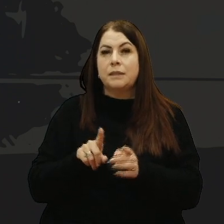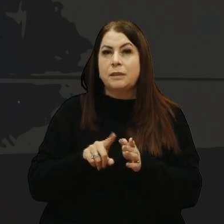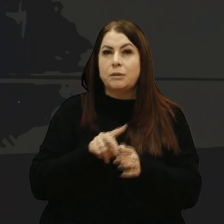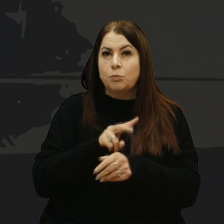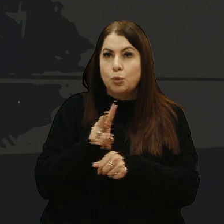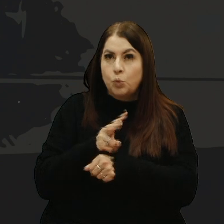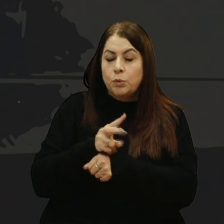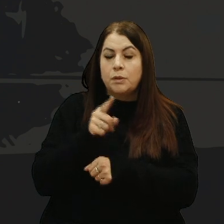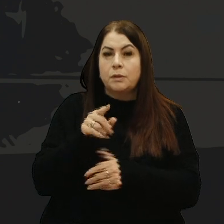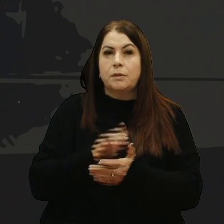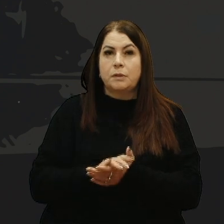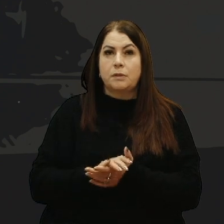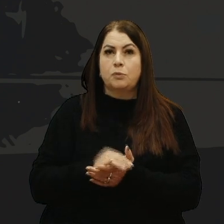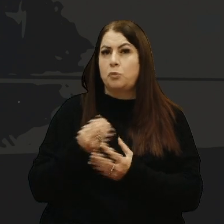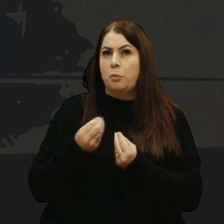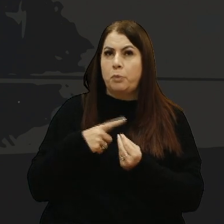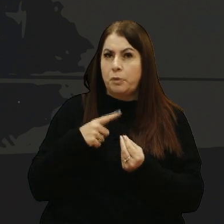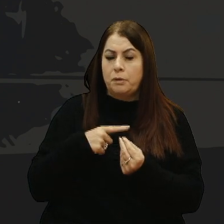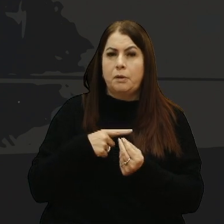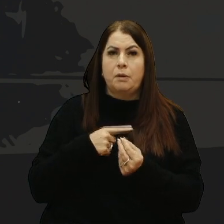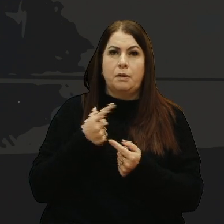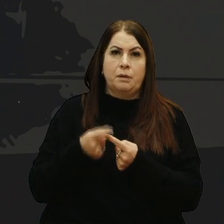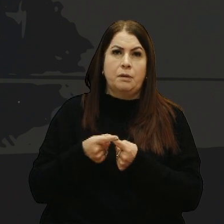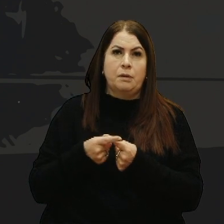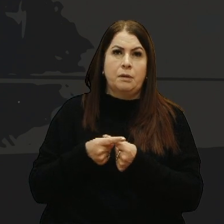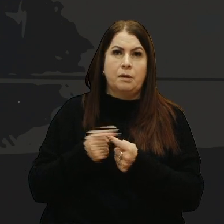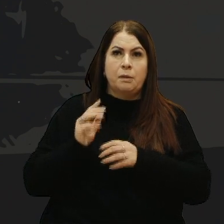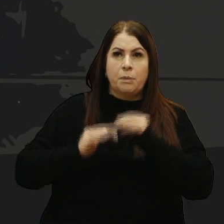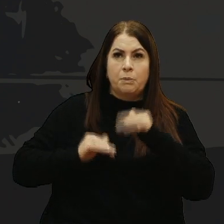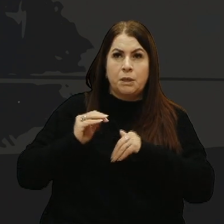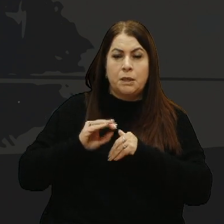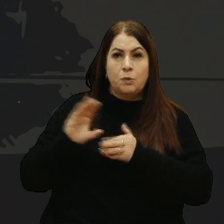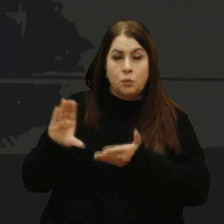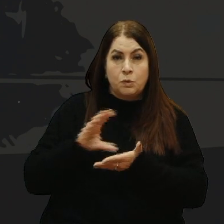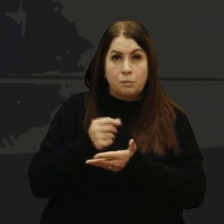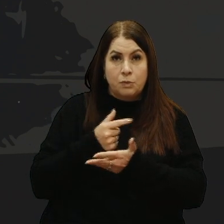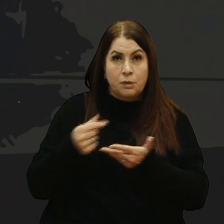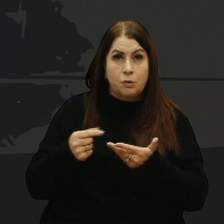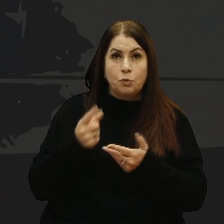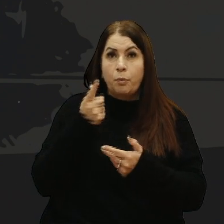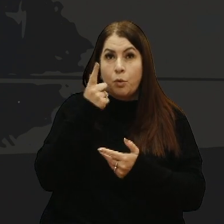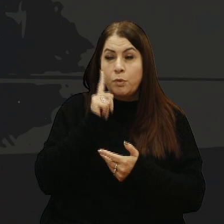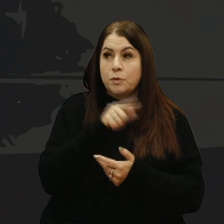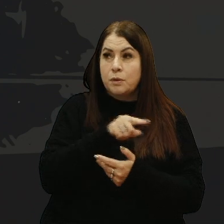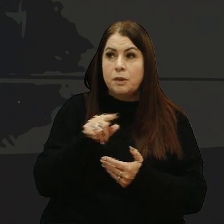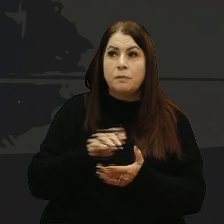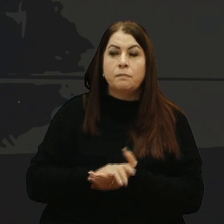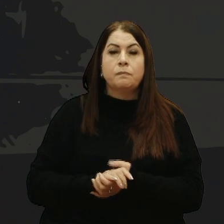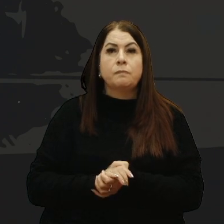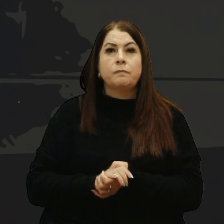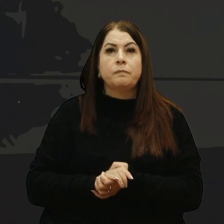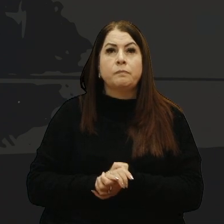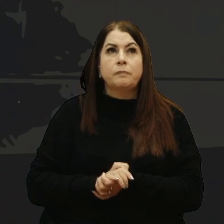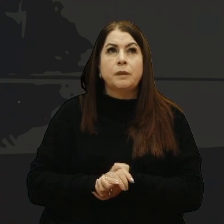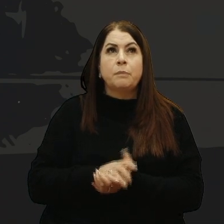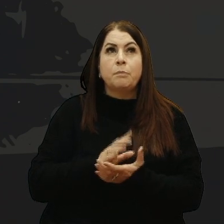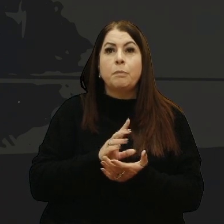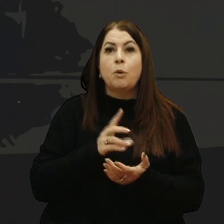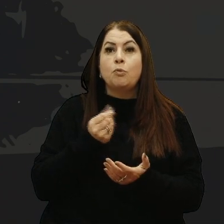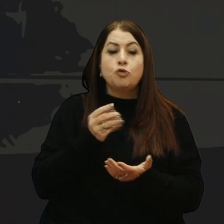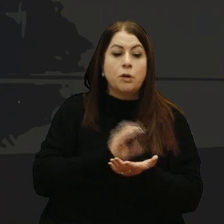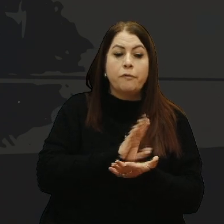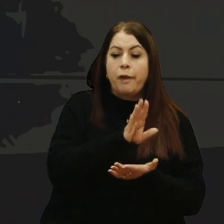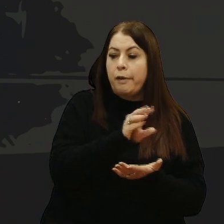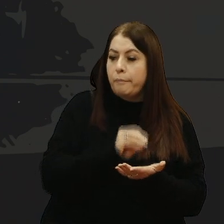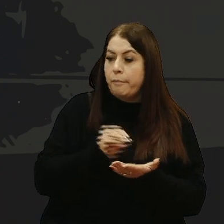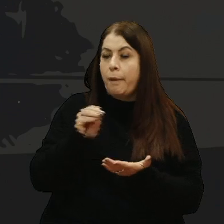né? Como que estão a questão da aplicação das emendas, como que está? Para onde foi, para